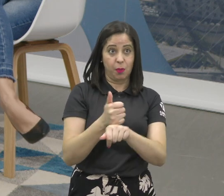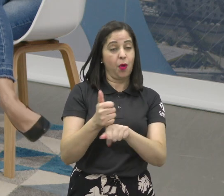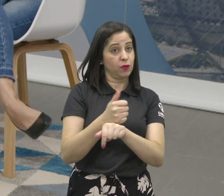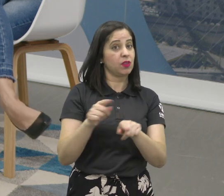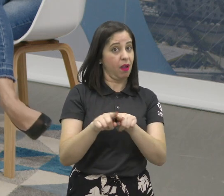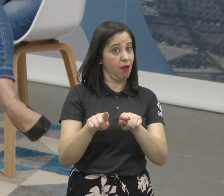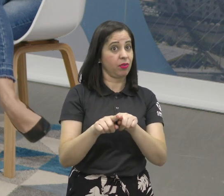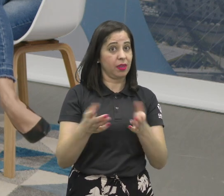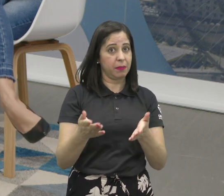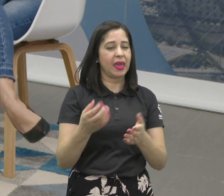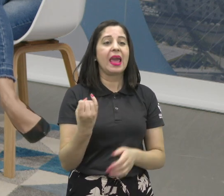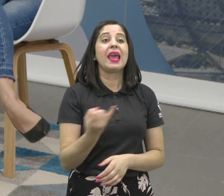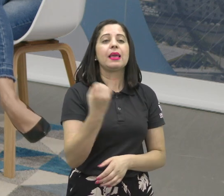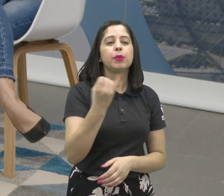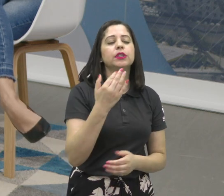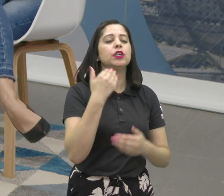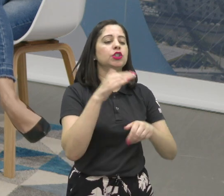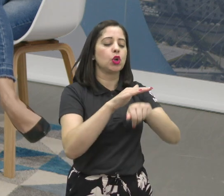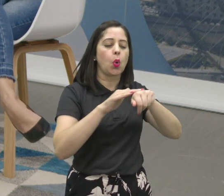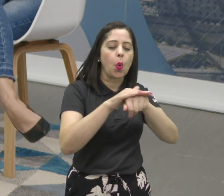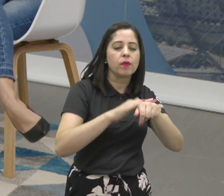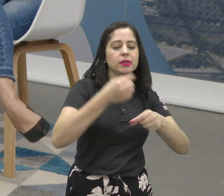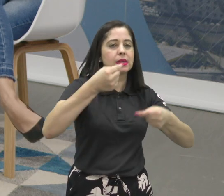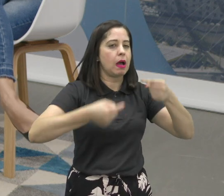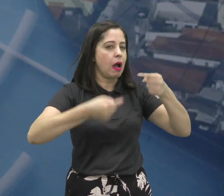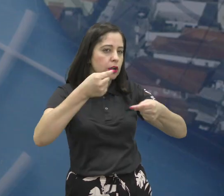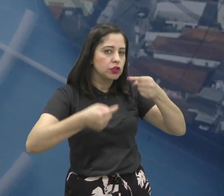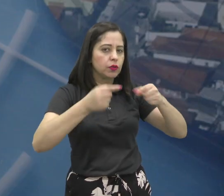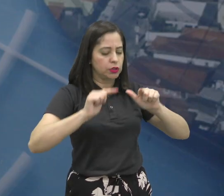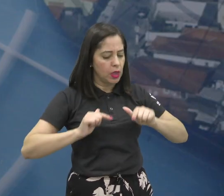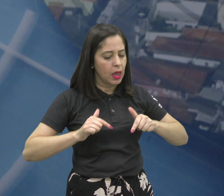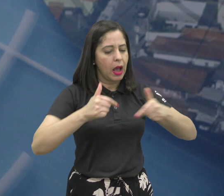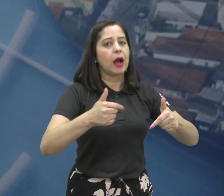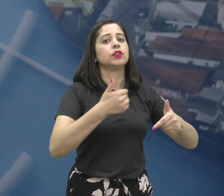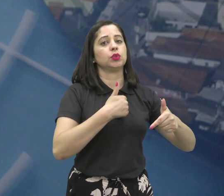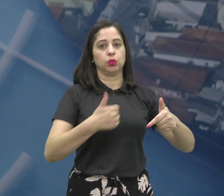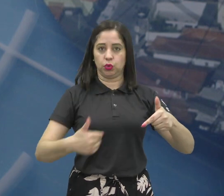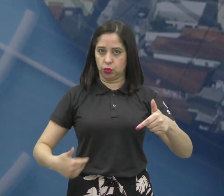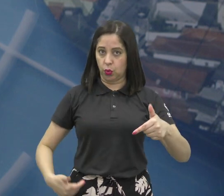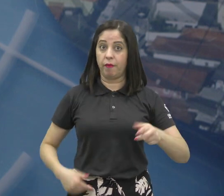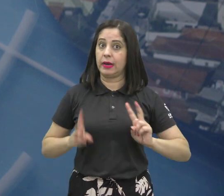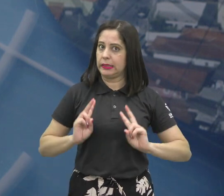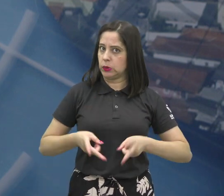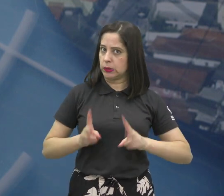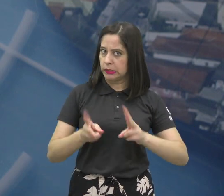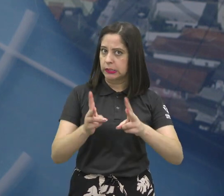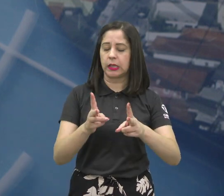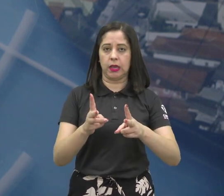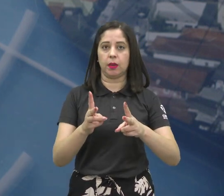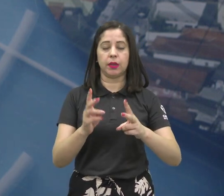importante conversar, debater, discutir políticas públicas, né? Isso contínuas, né? Não só em épocas eleitorais,